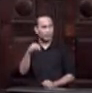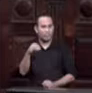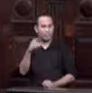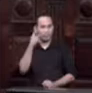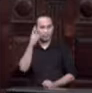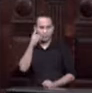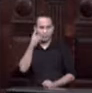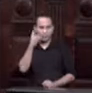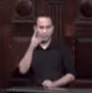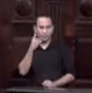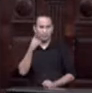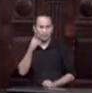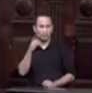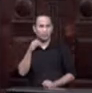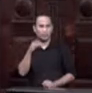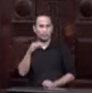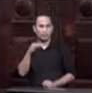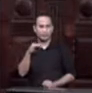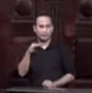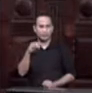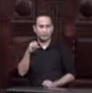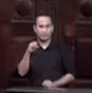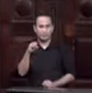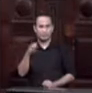Albertassi, deputado